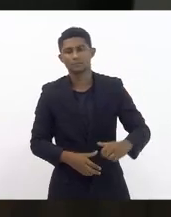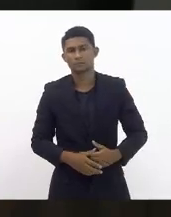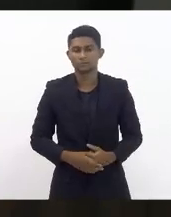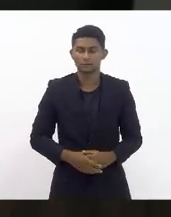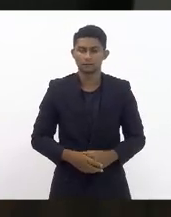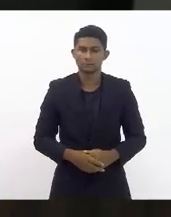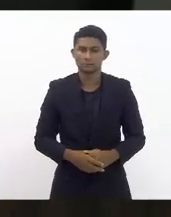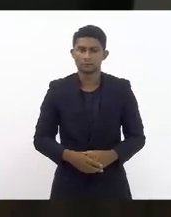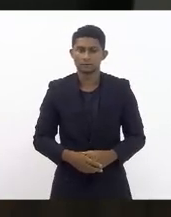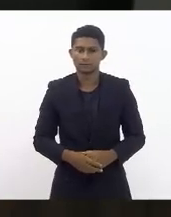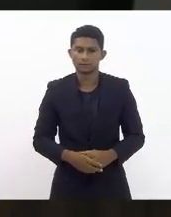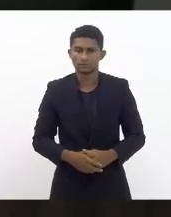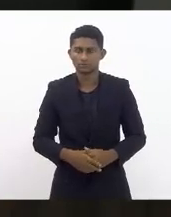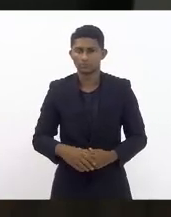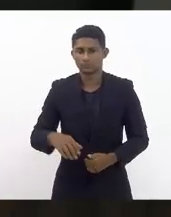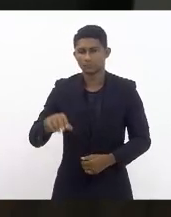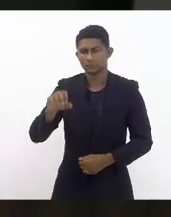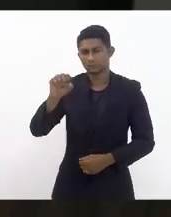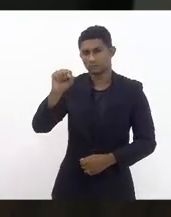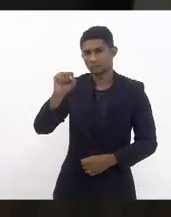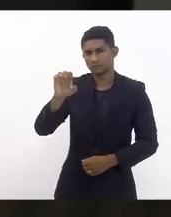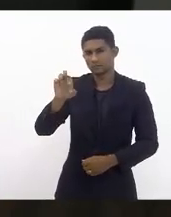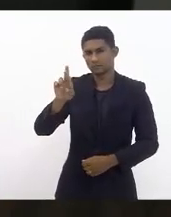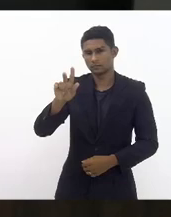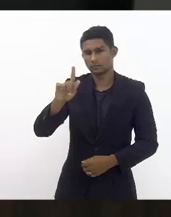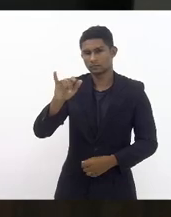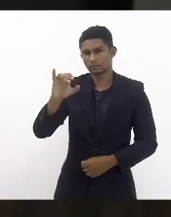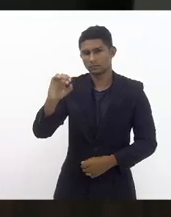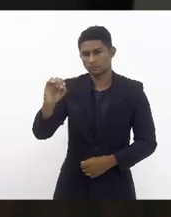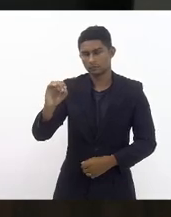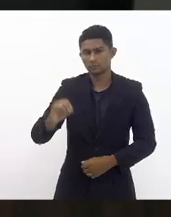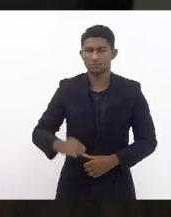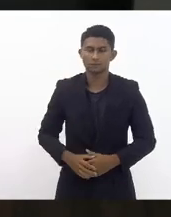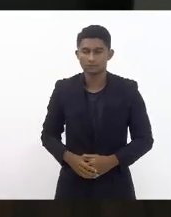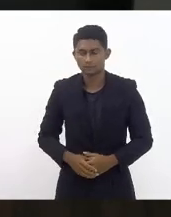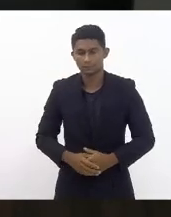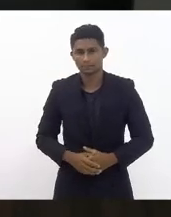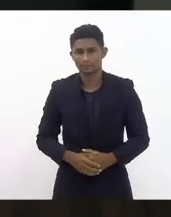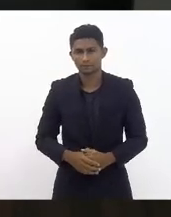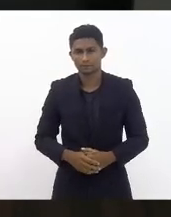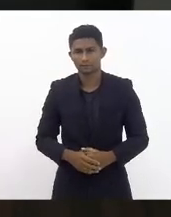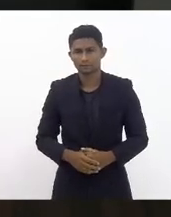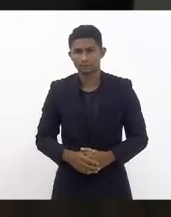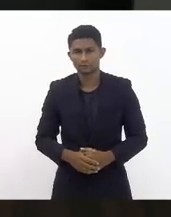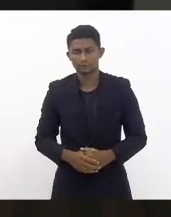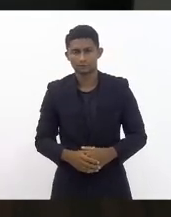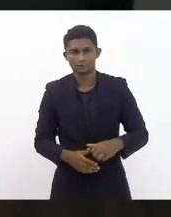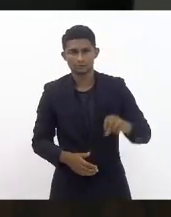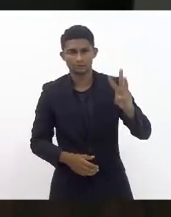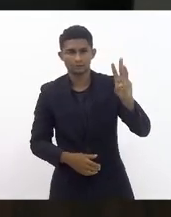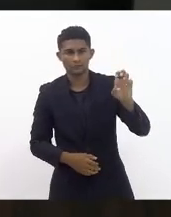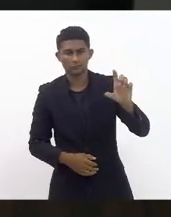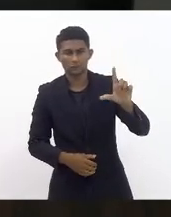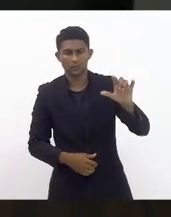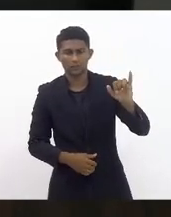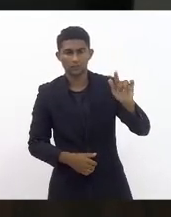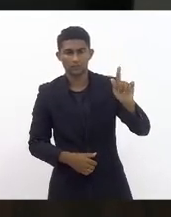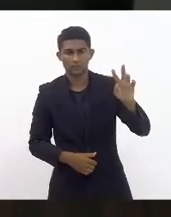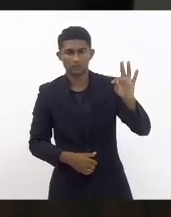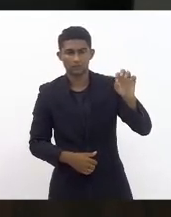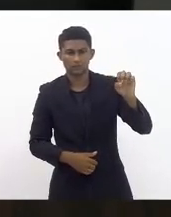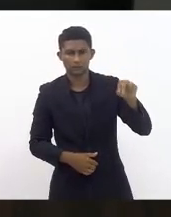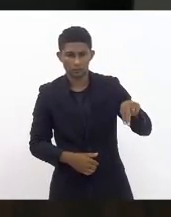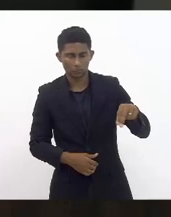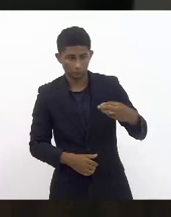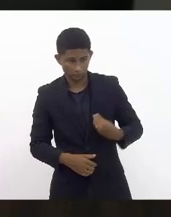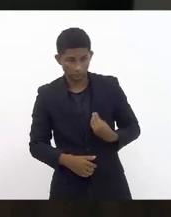Reis. Deputado Sérgio Fernandes. Deputado Sérgio Fernandes. Deputado Elton José, presente, e vai